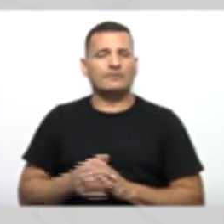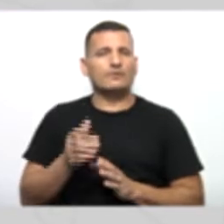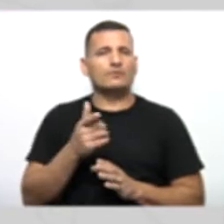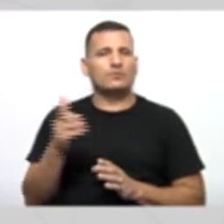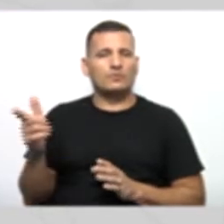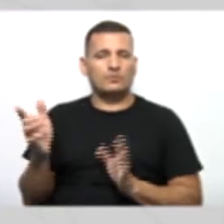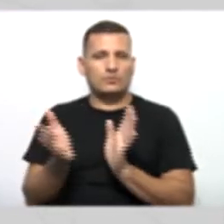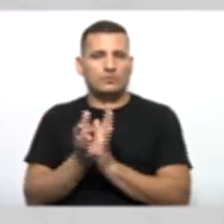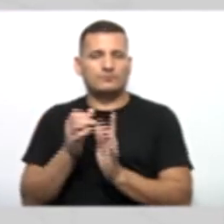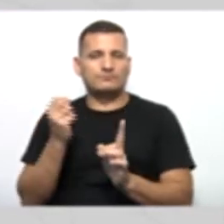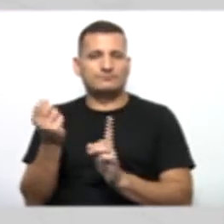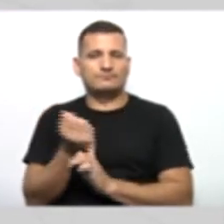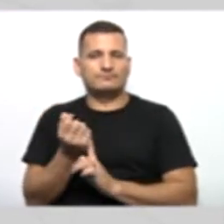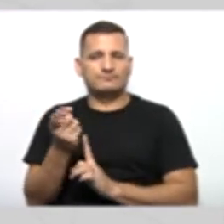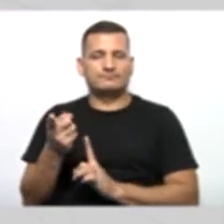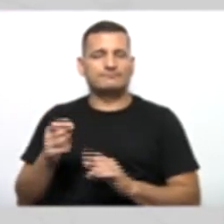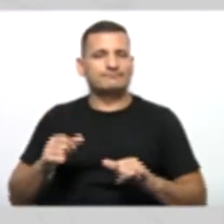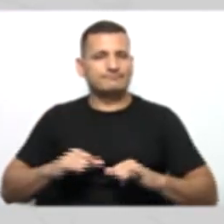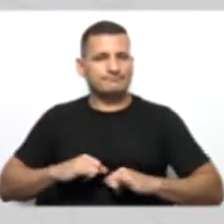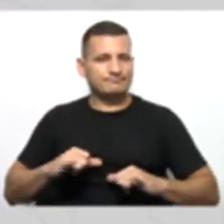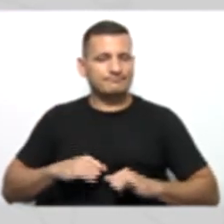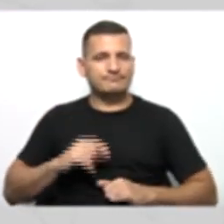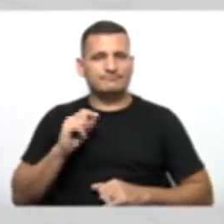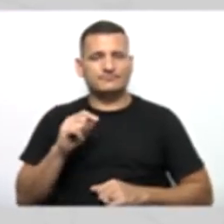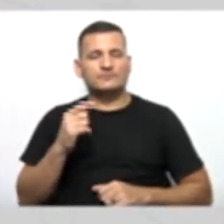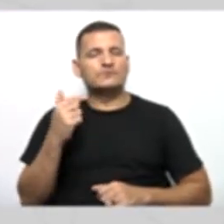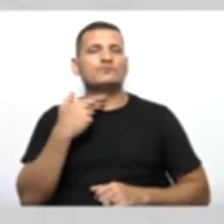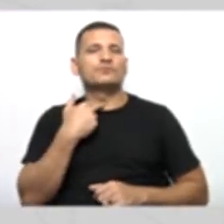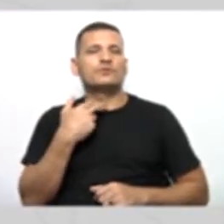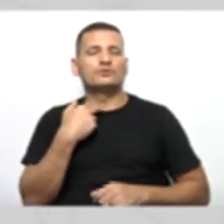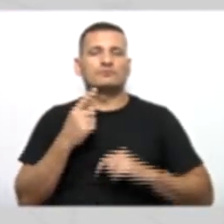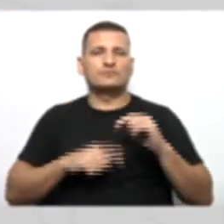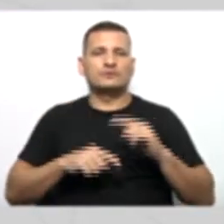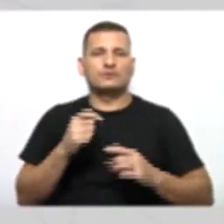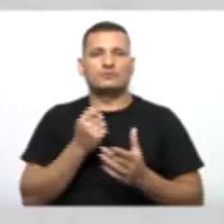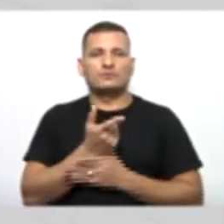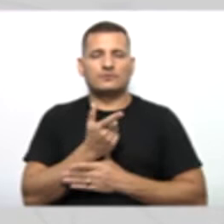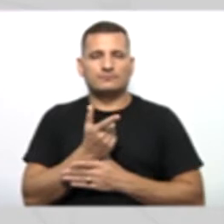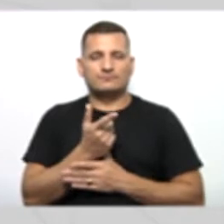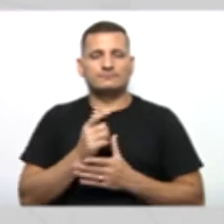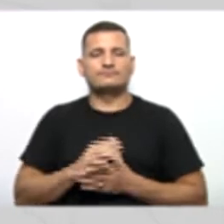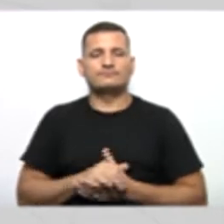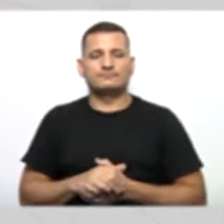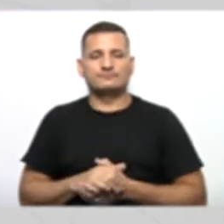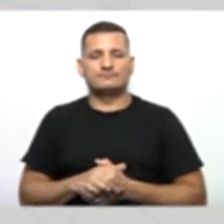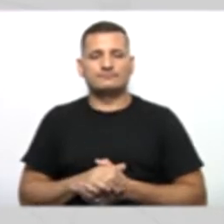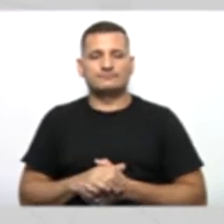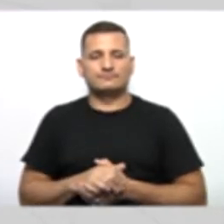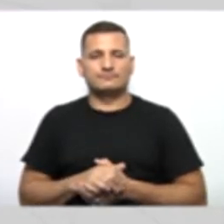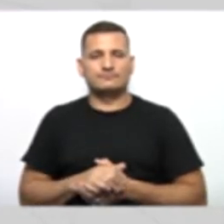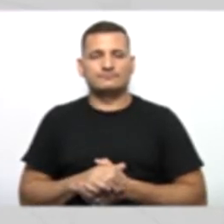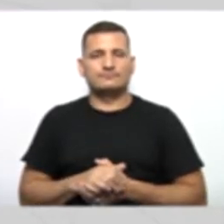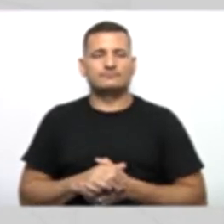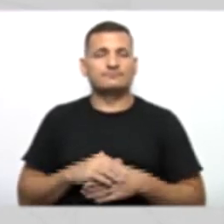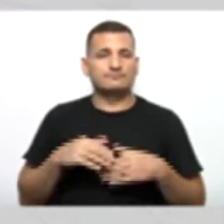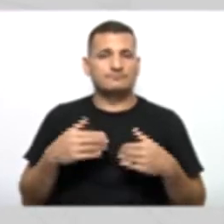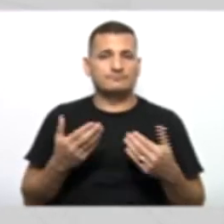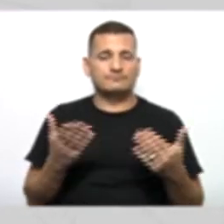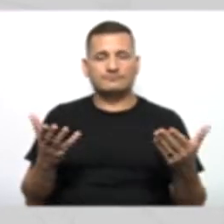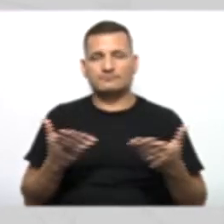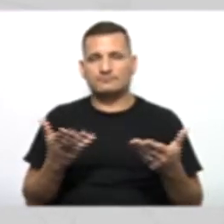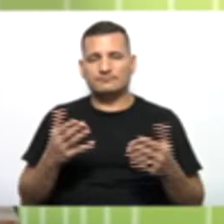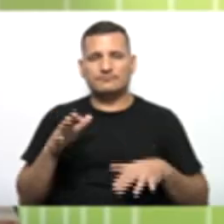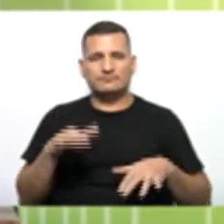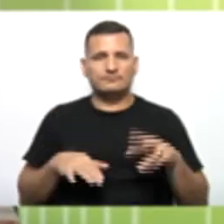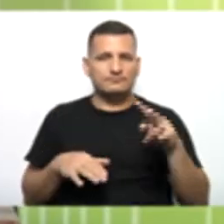sociedade sofre com a privação de produtos de primeira necessidade. Então hoje nós vemos, às vezes